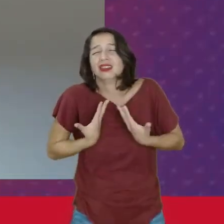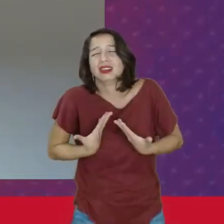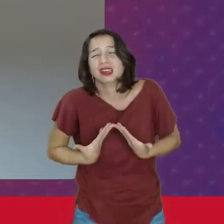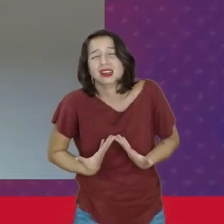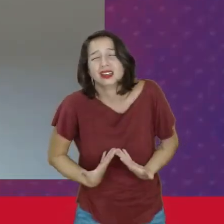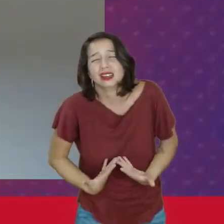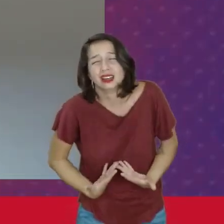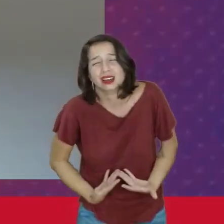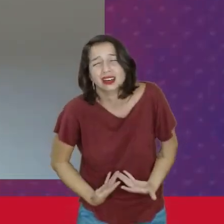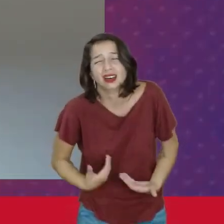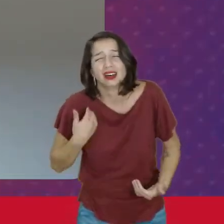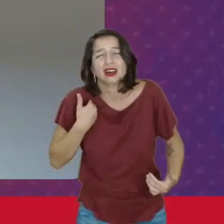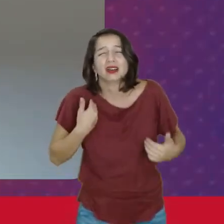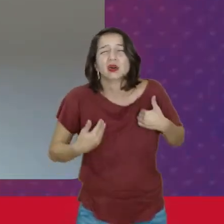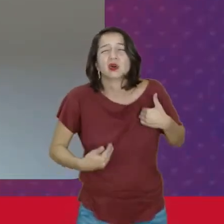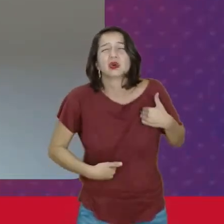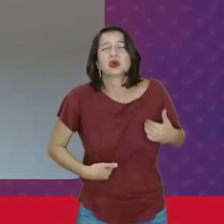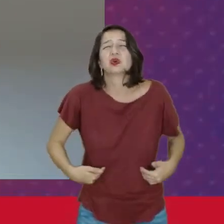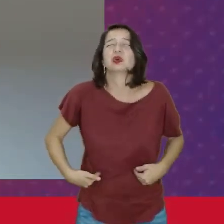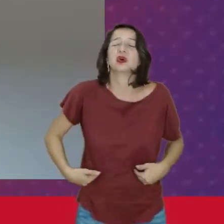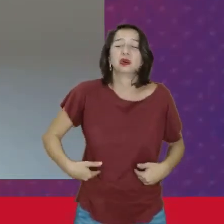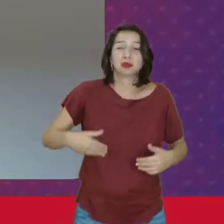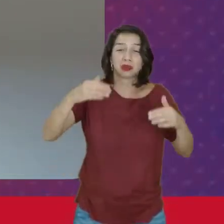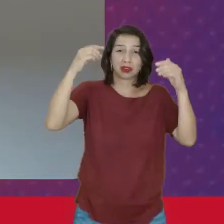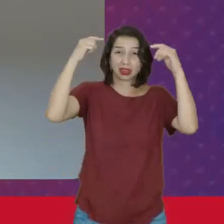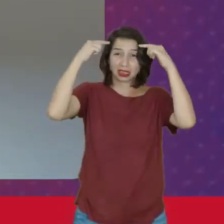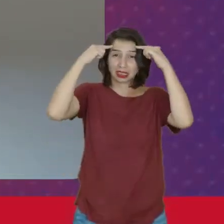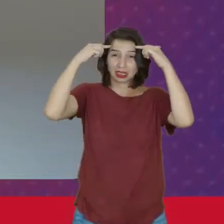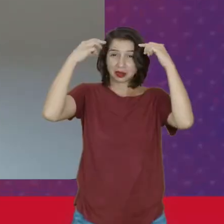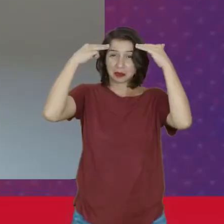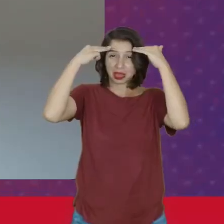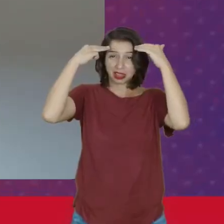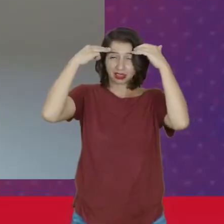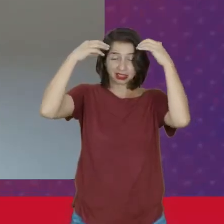mentalmente, em alguns casos até moralmente.